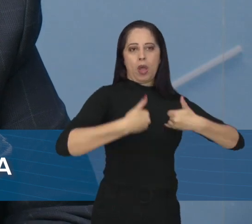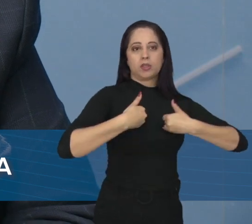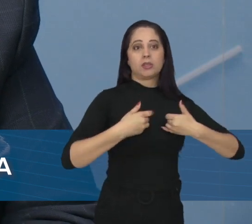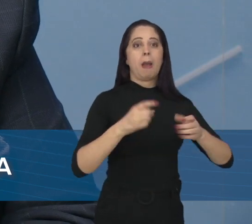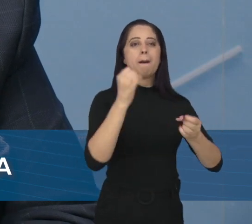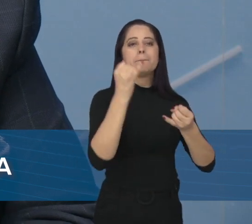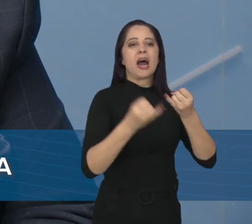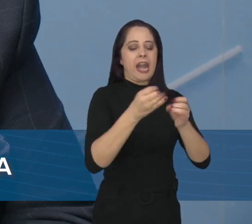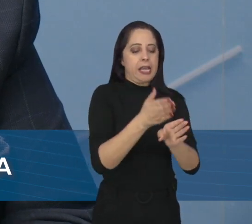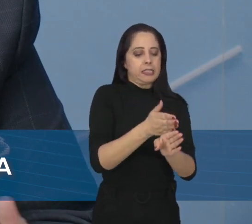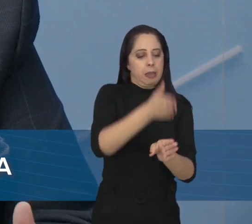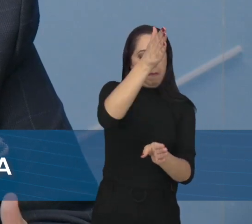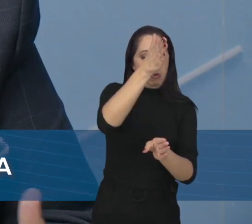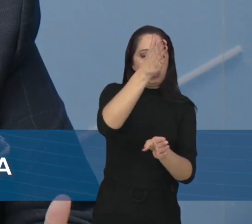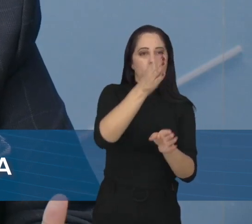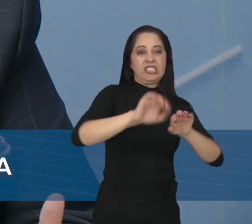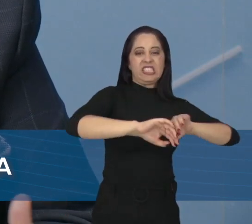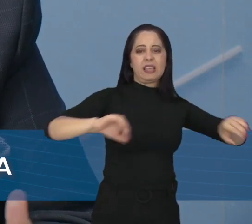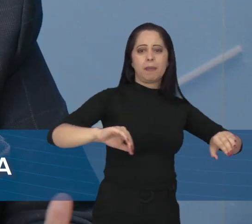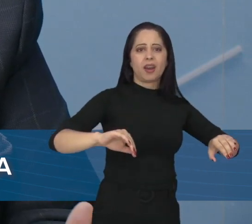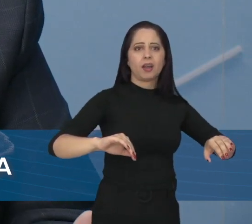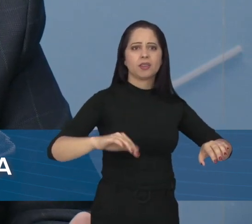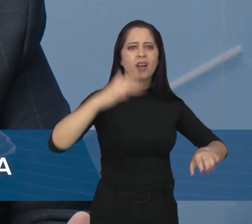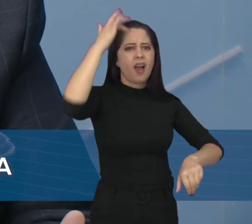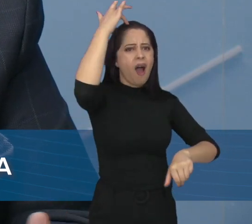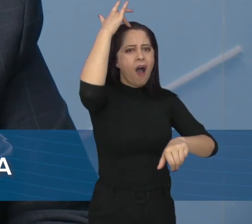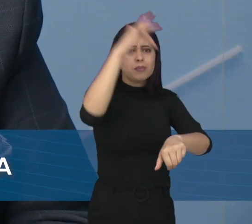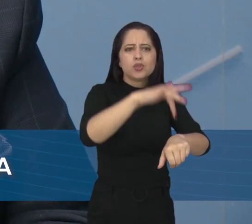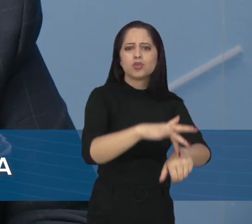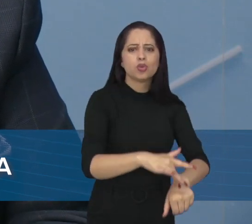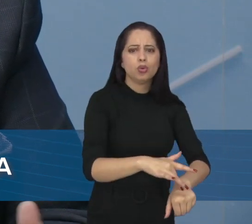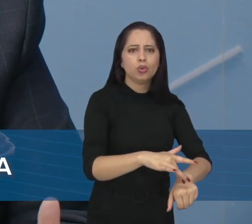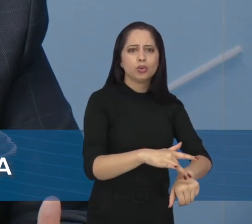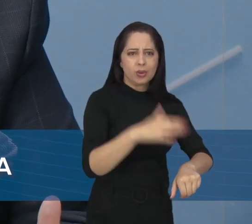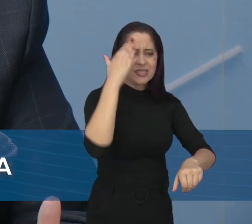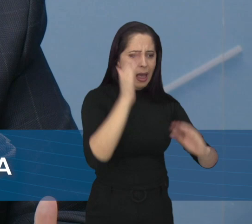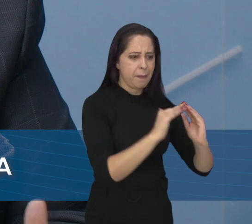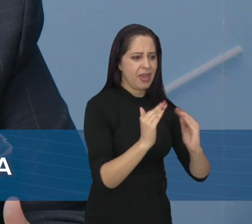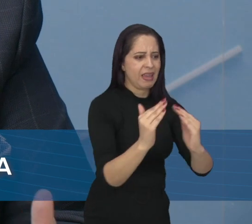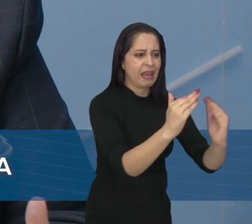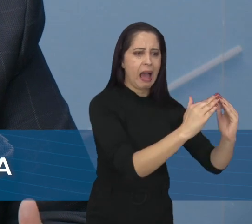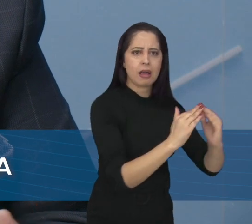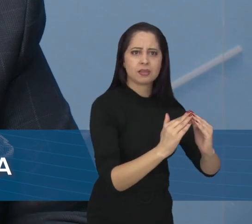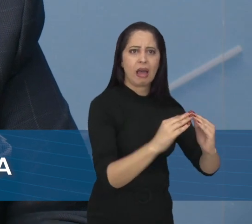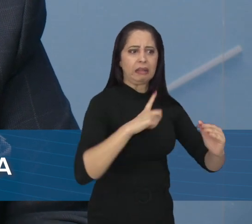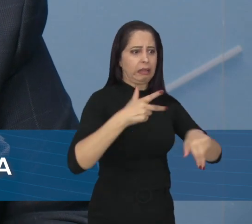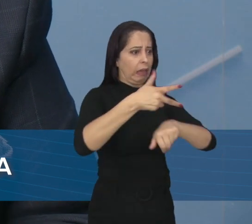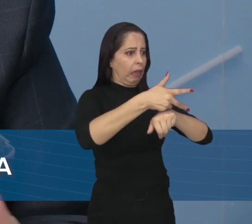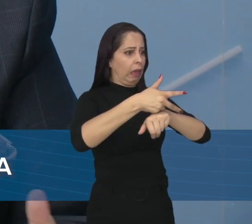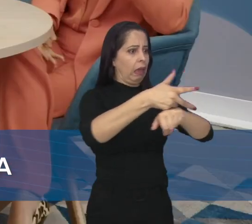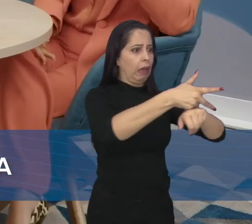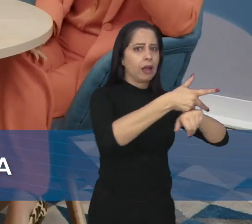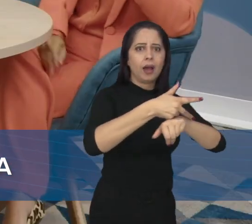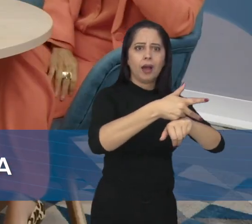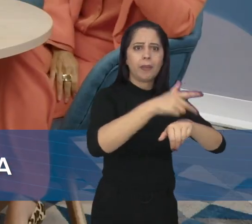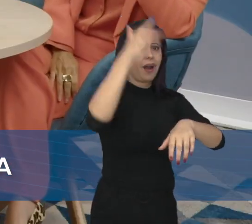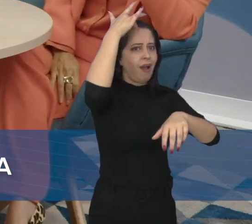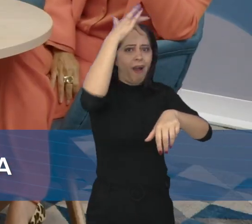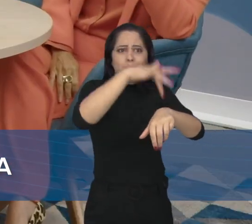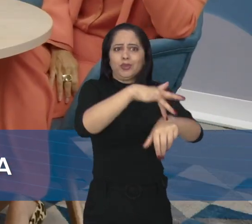condomínios fechados. Gente, eu acho um absurdo dentro de um condomínio fechado as pessoas terem alarme e câmera. Mas tem. Todas as casas